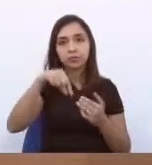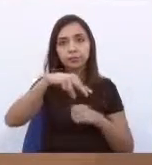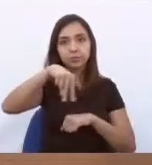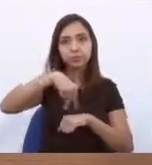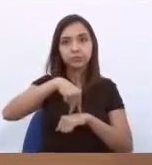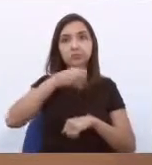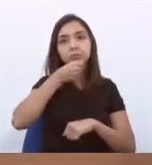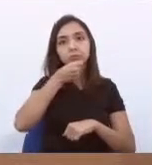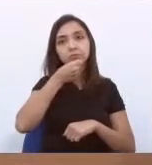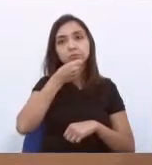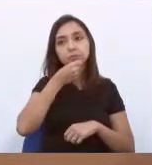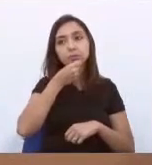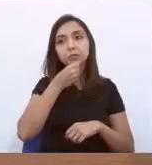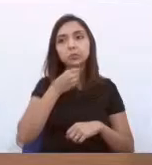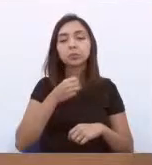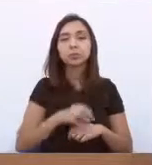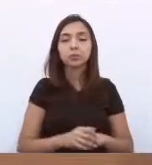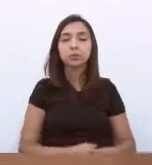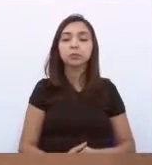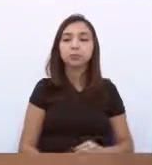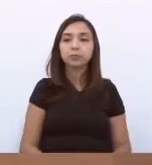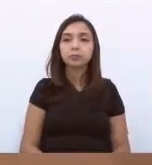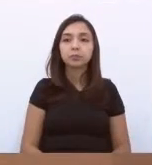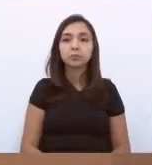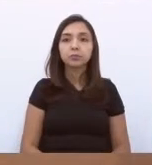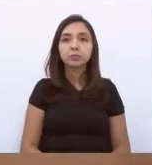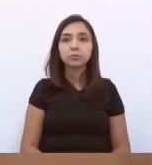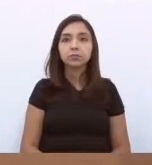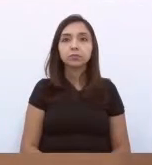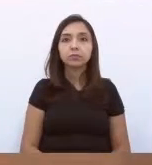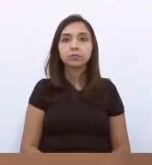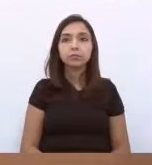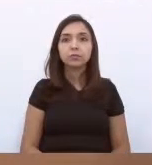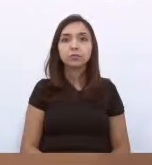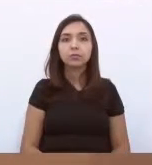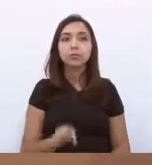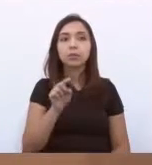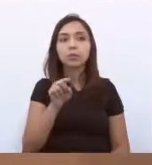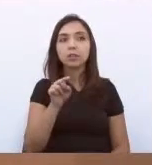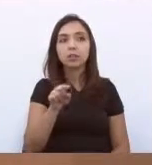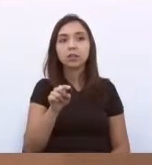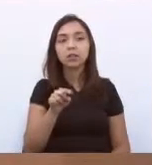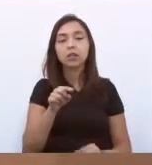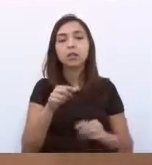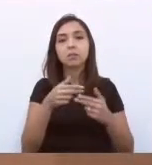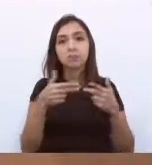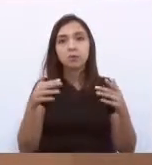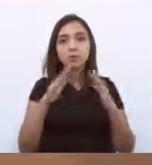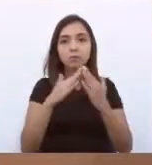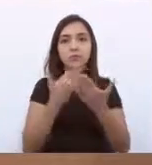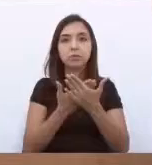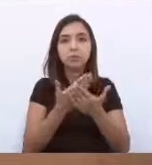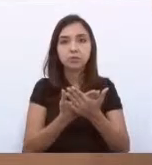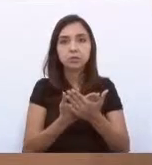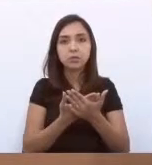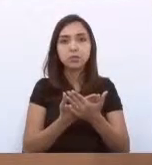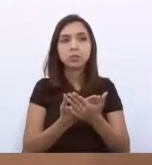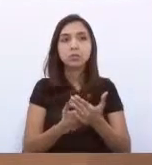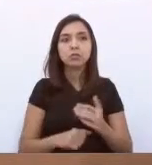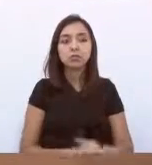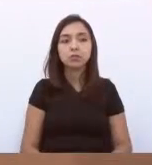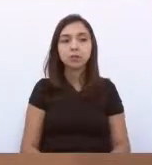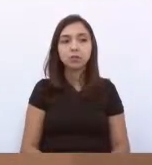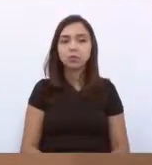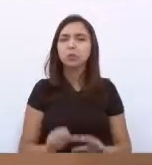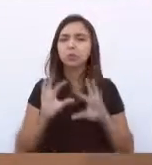hoje repercutir a questão das ocupações das escolas, que